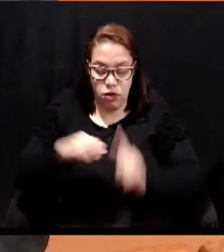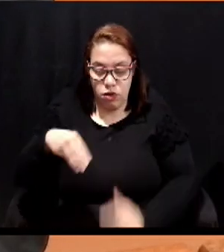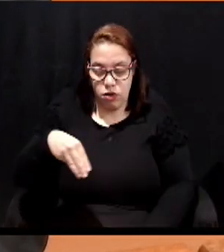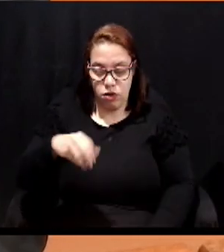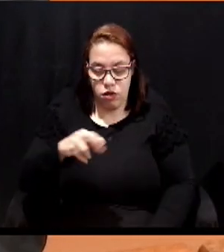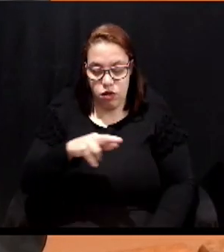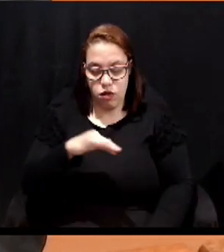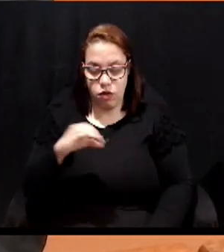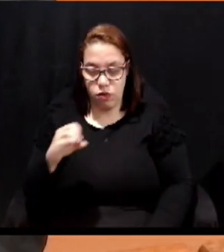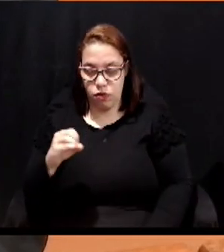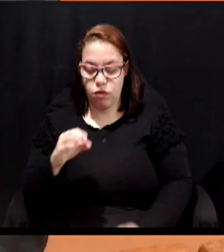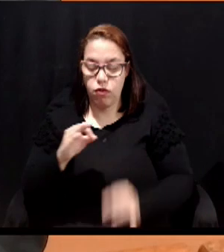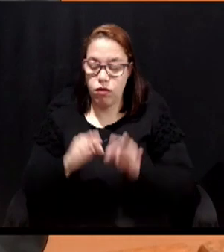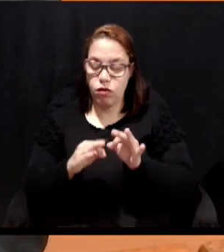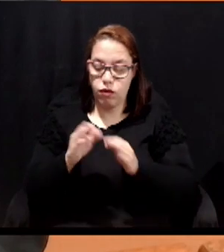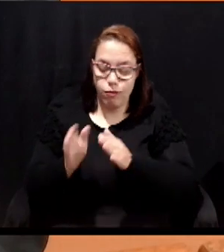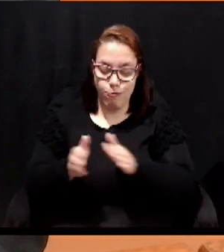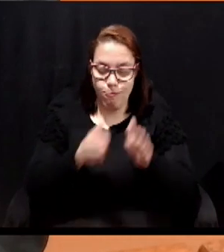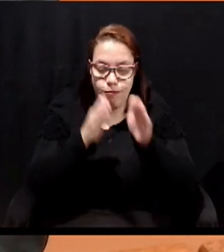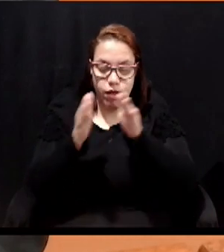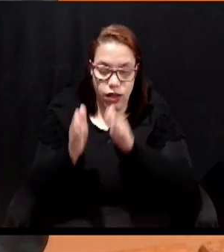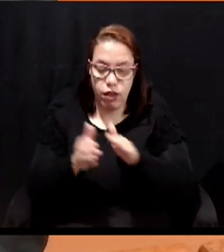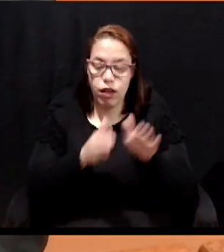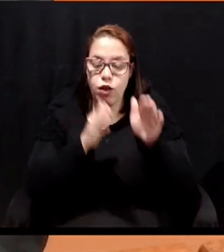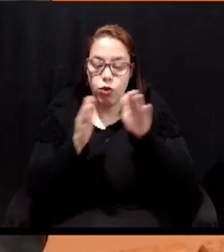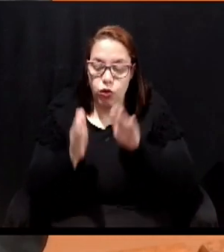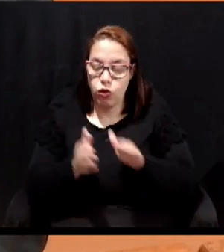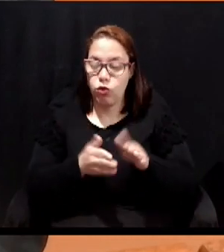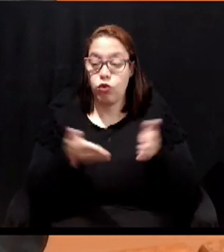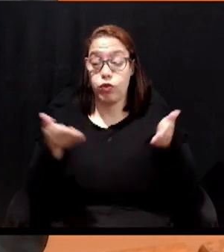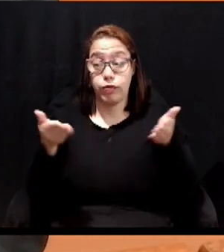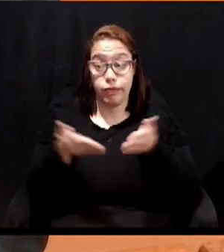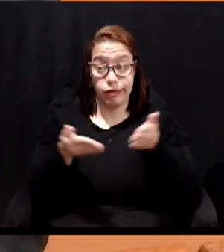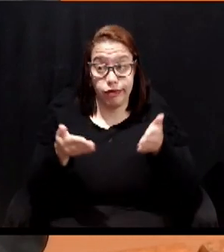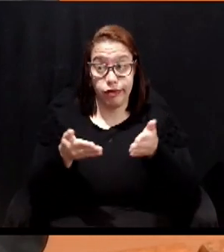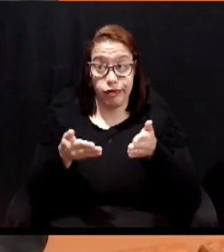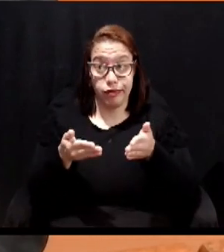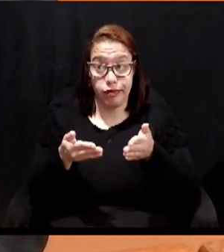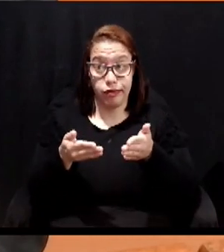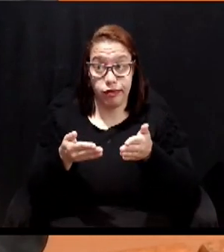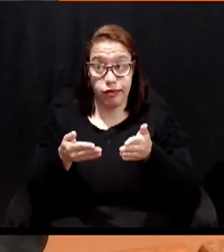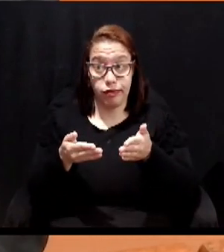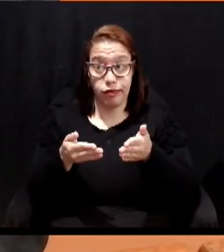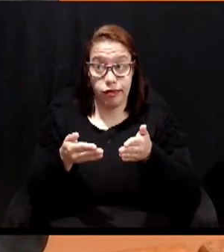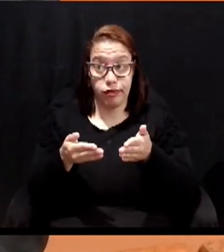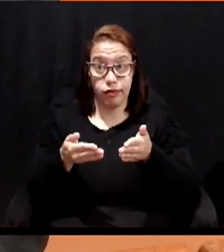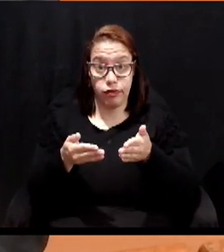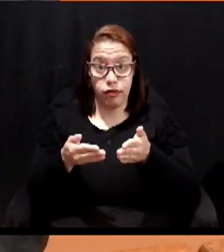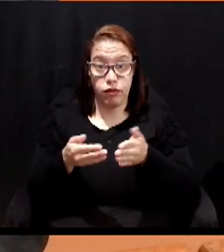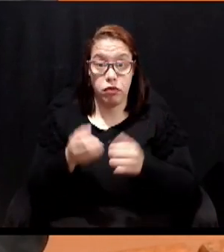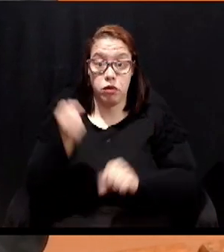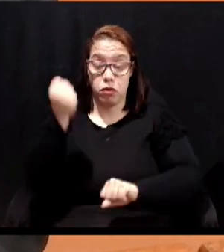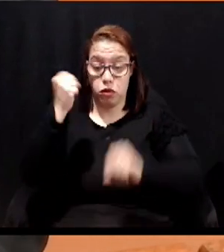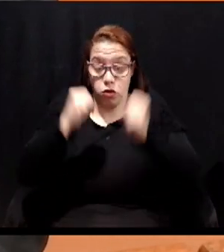a cadeia produtiva. Hoje, um grande importador, uma indústria, por exemplo,